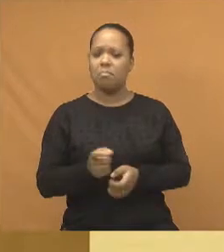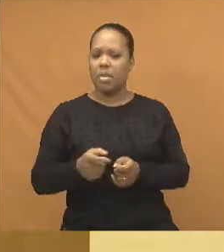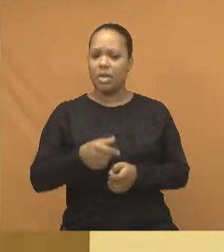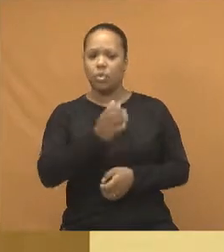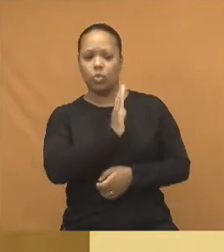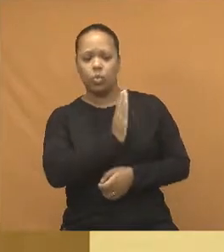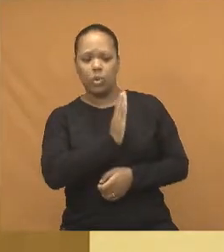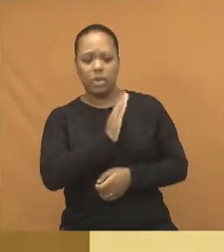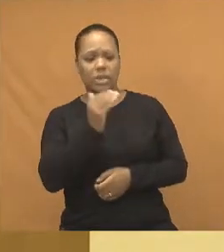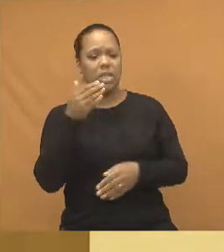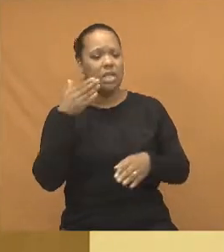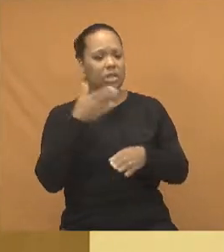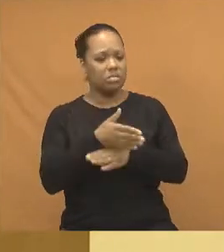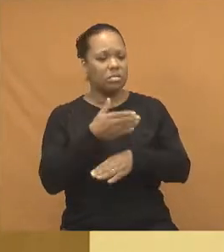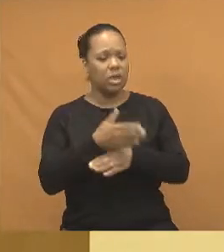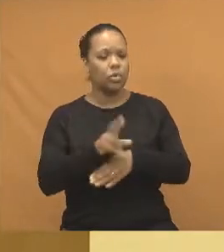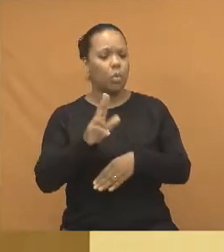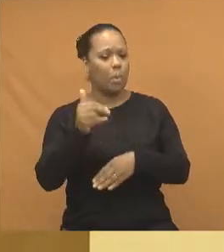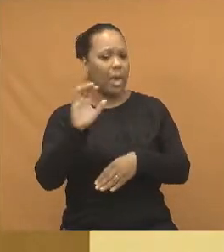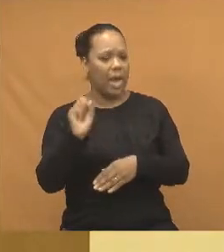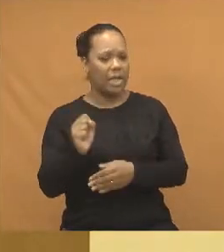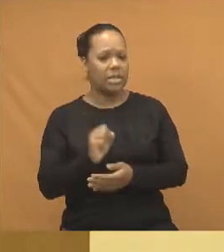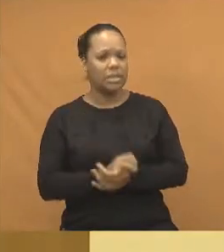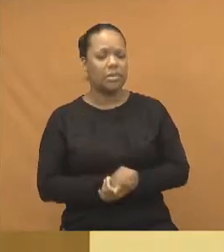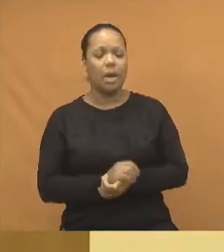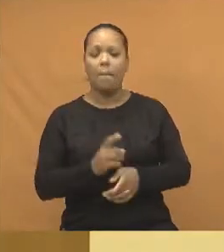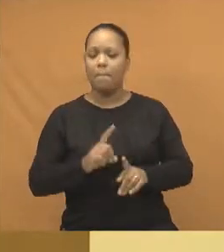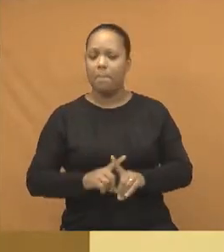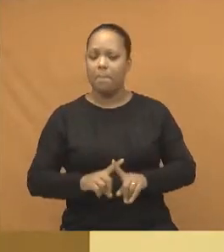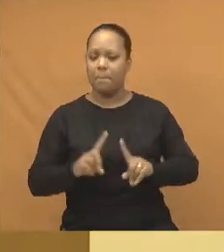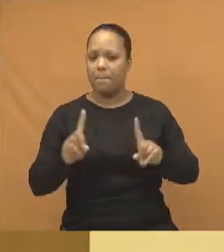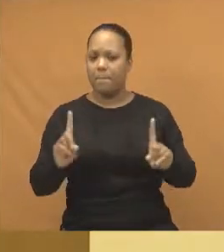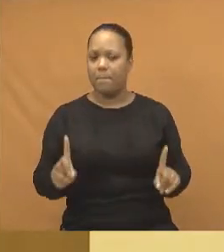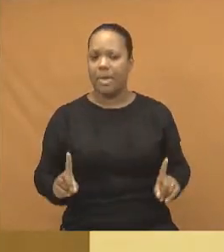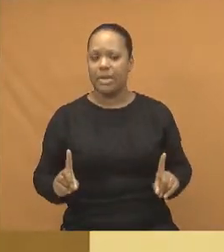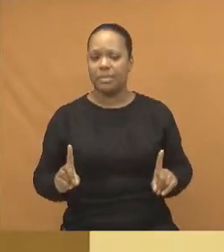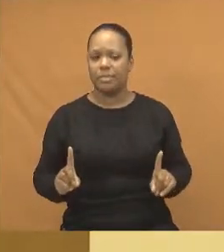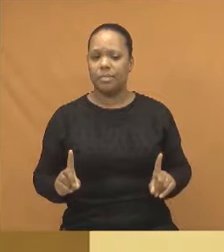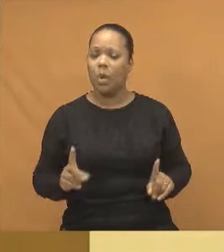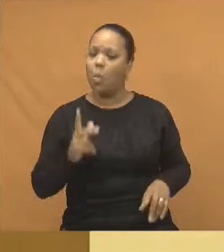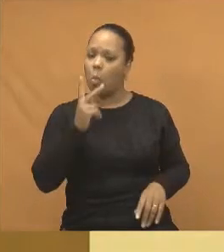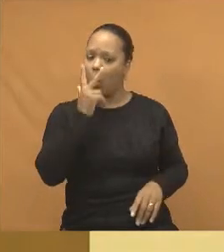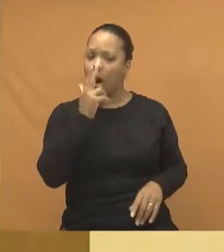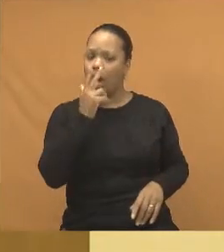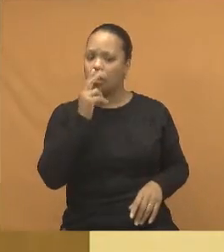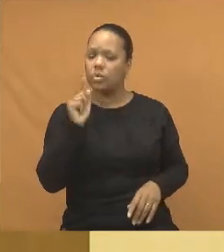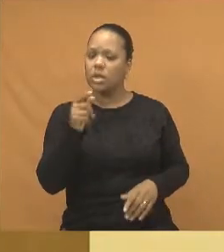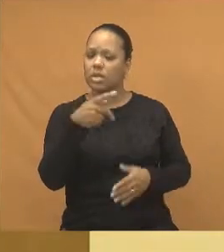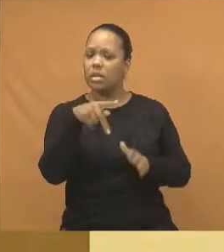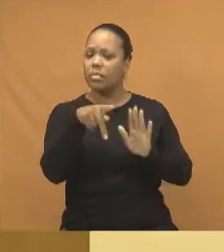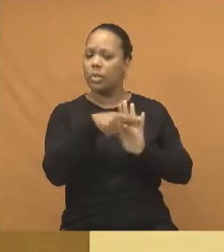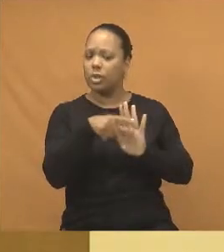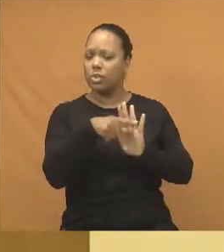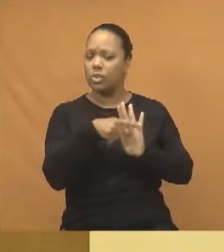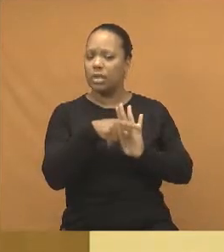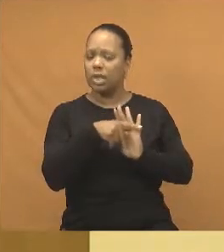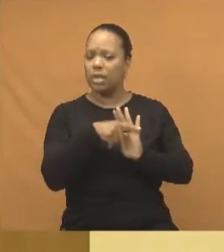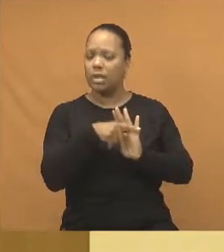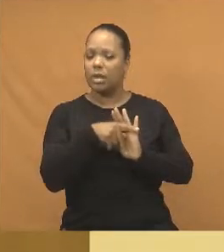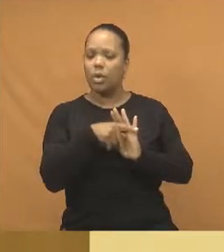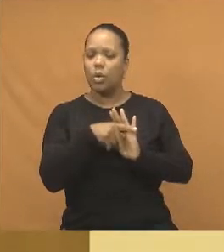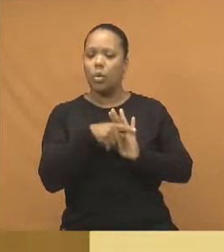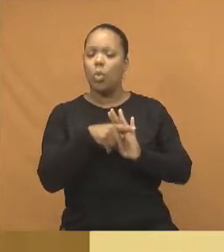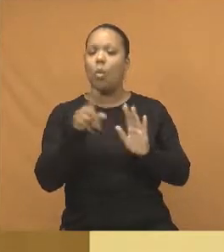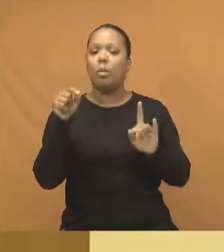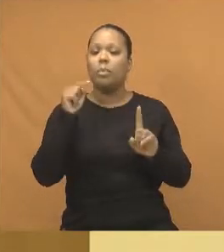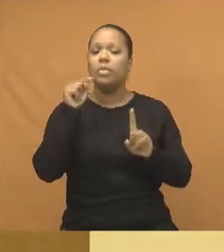cardiologista, atende nas unidades básicas de saúde. Mas o que eu acho desse projeto e a intenção do